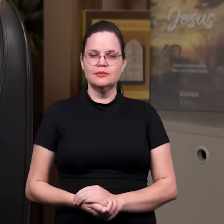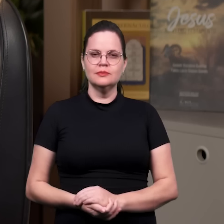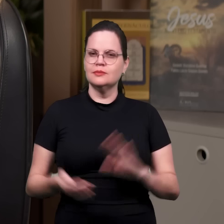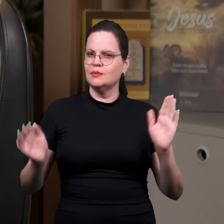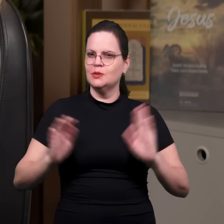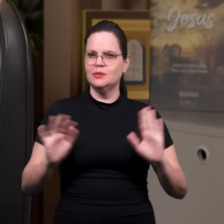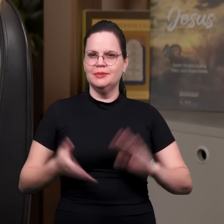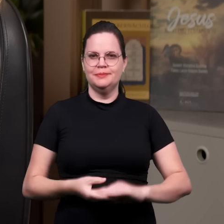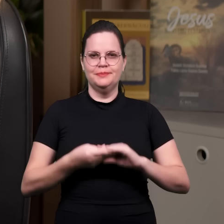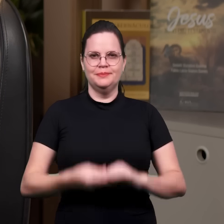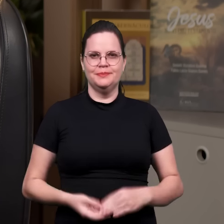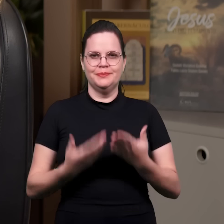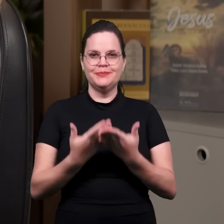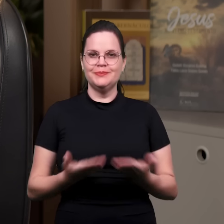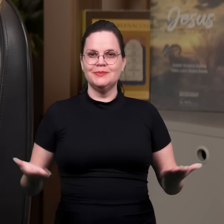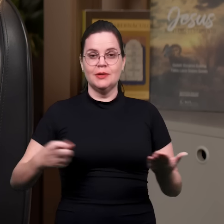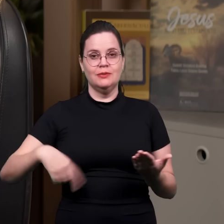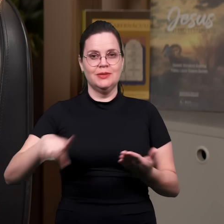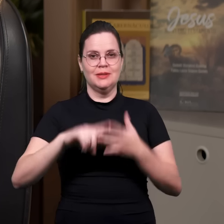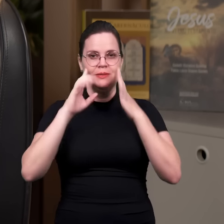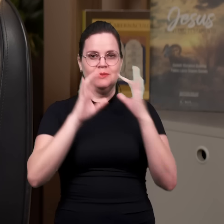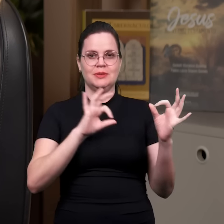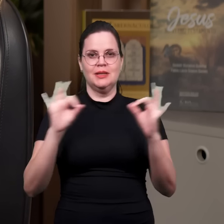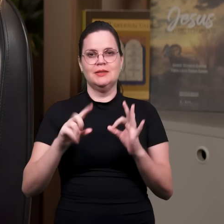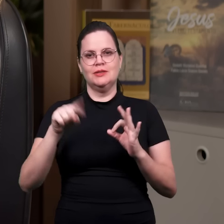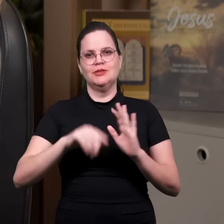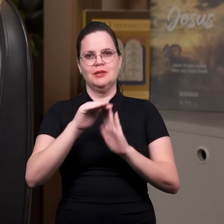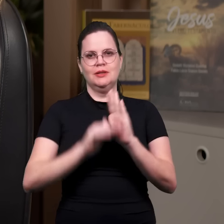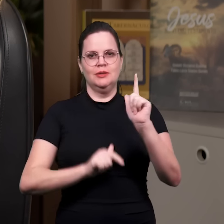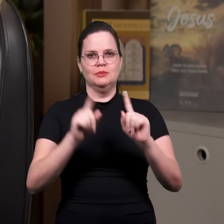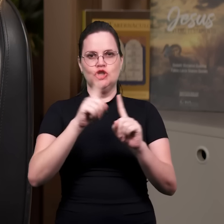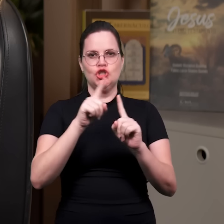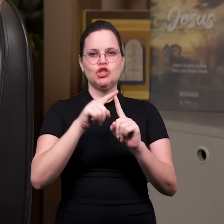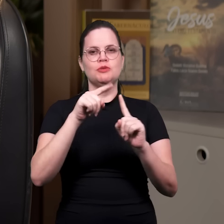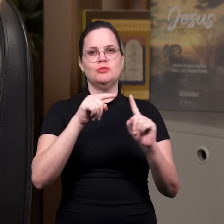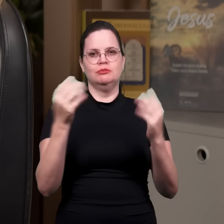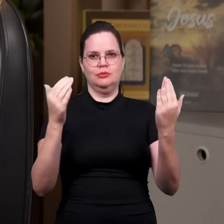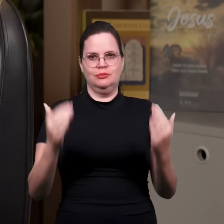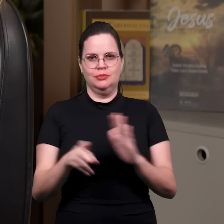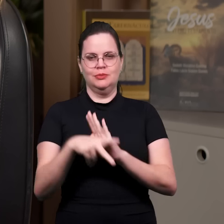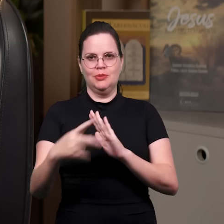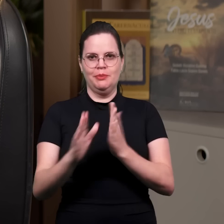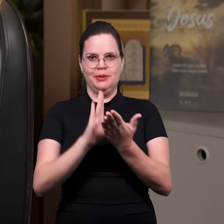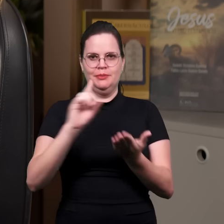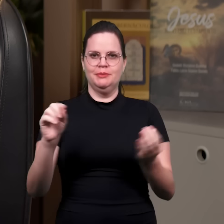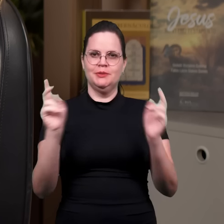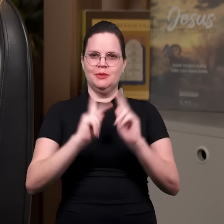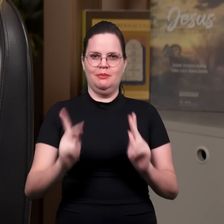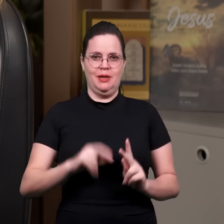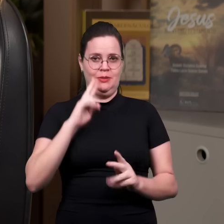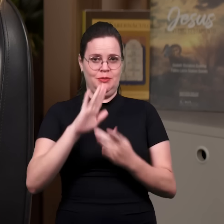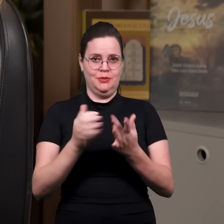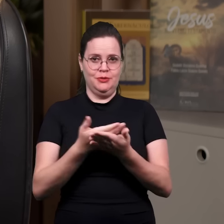Olá, eu saúdo a você que está nos acompanhando aqui no programa Tipologia Bíblica com a paz do Senhor Jesus.